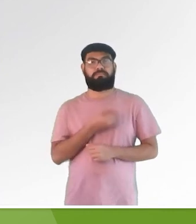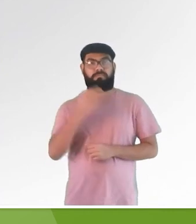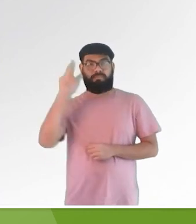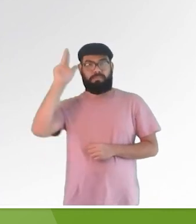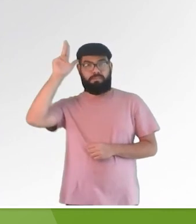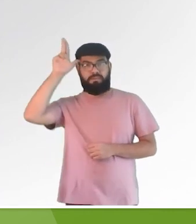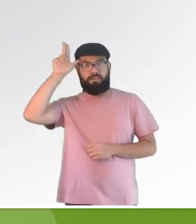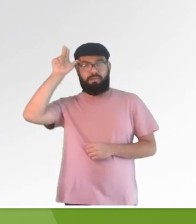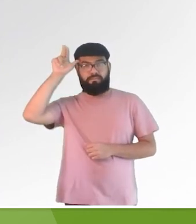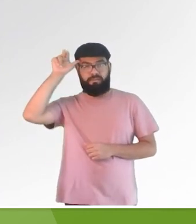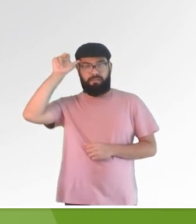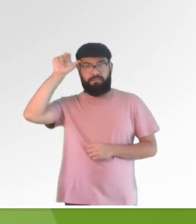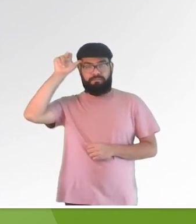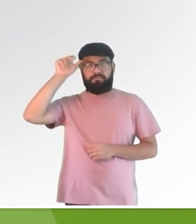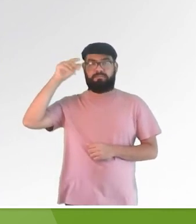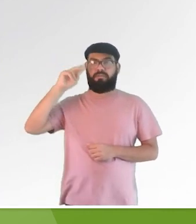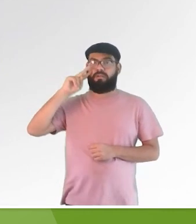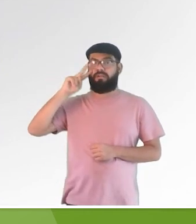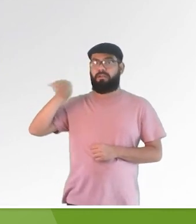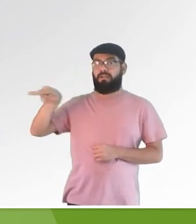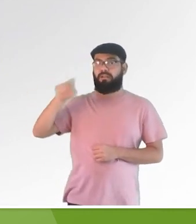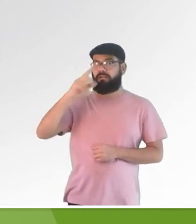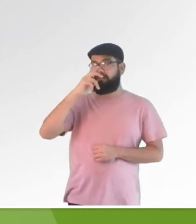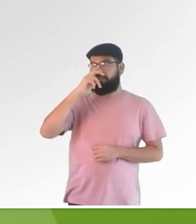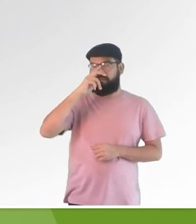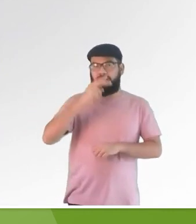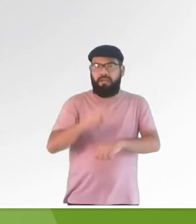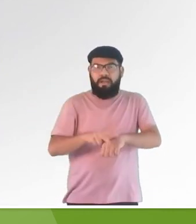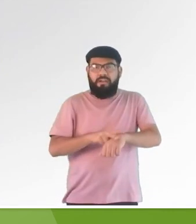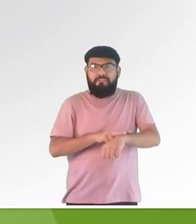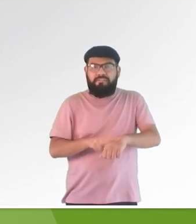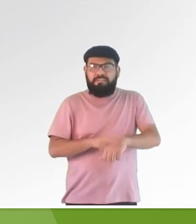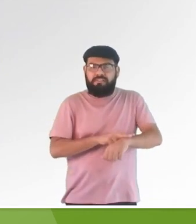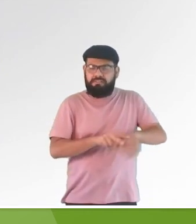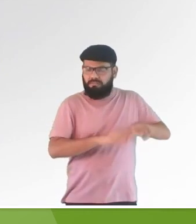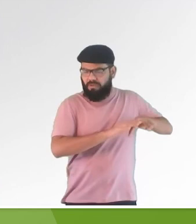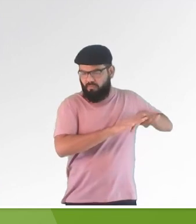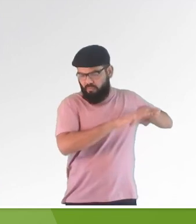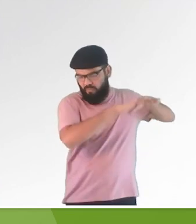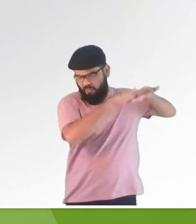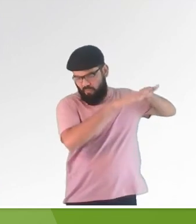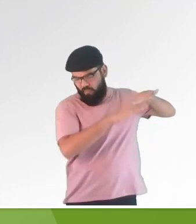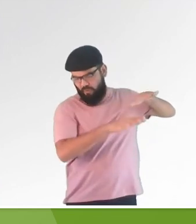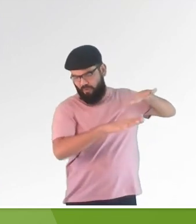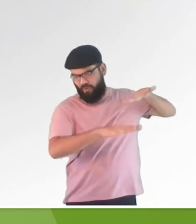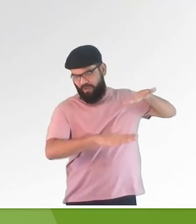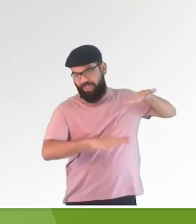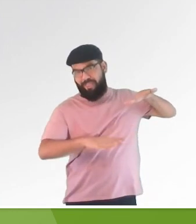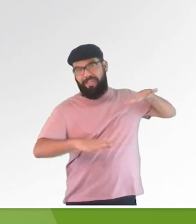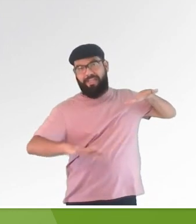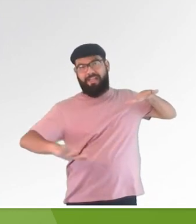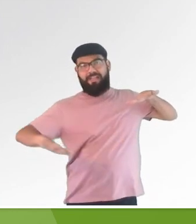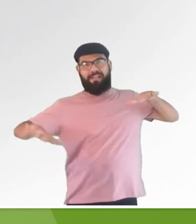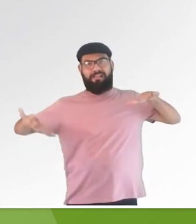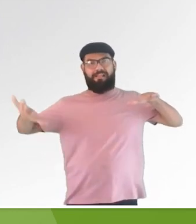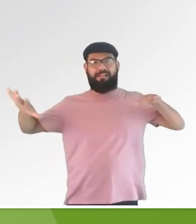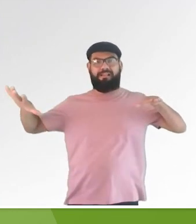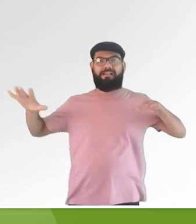no fundo, olha só, uma vegetação mais rasteira, né, provavelmente ali no meio ambiente que já foi